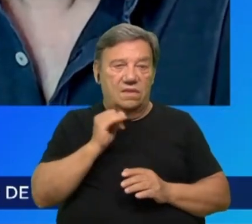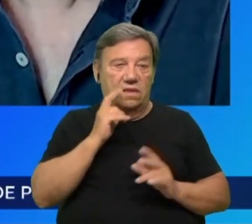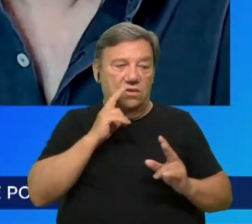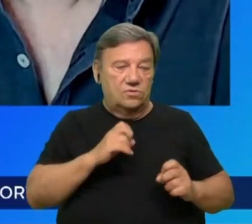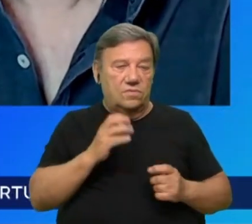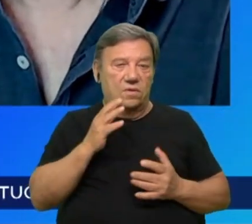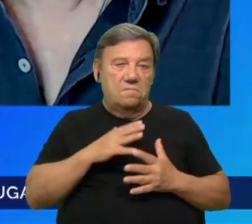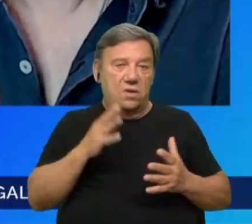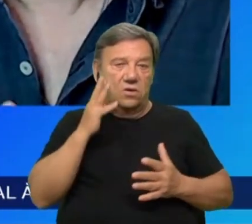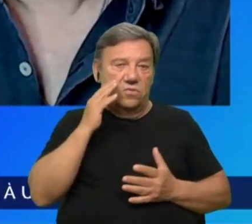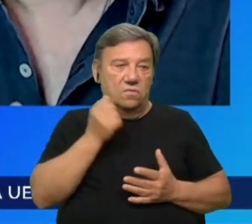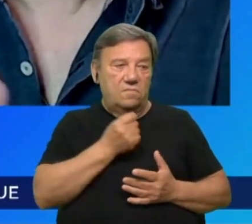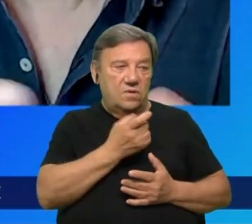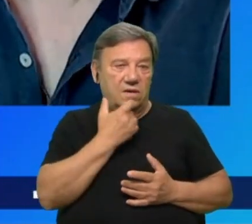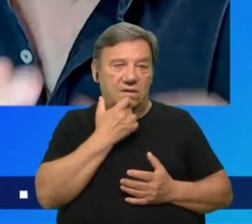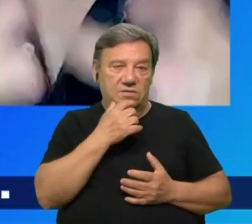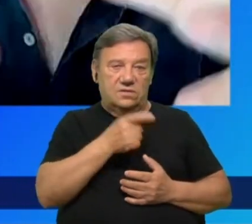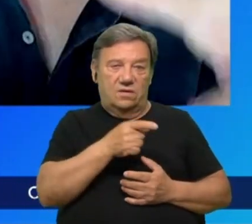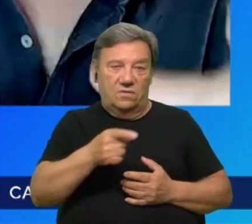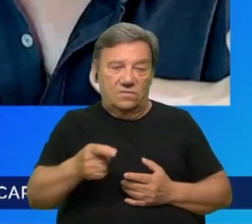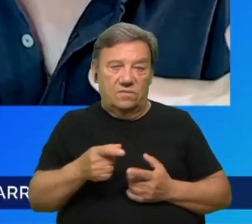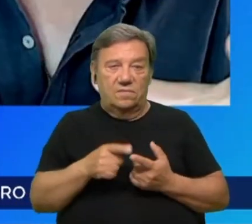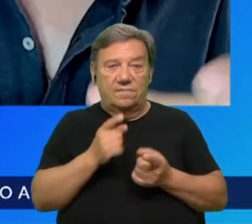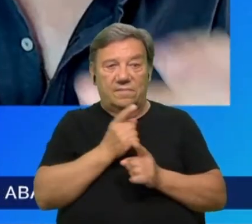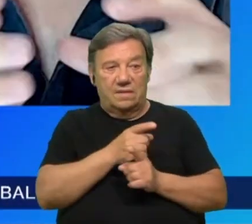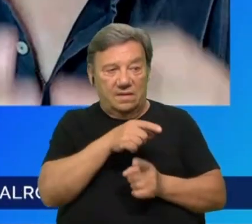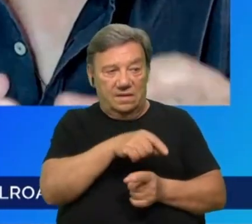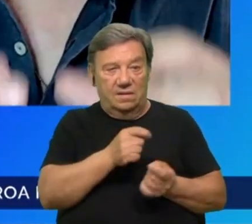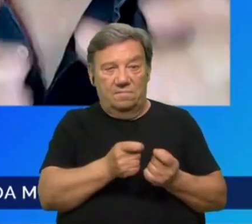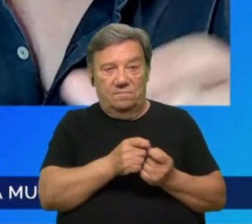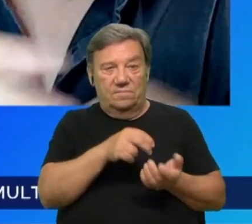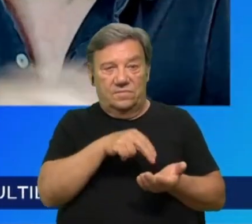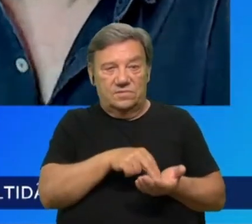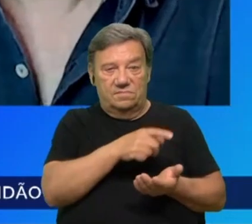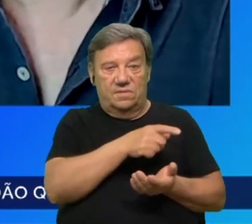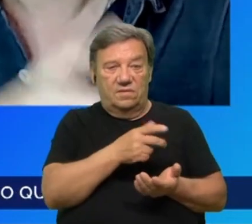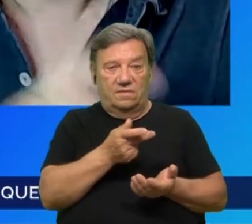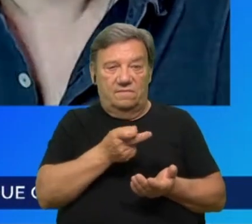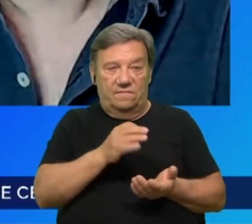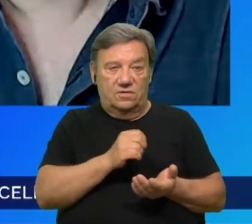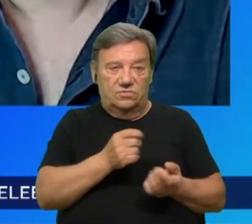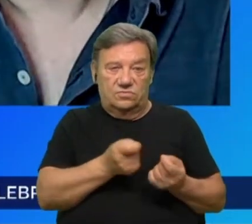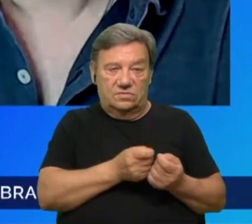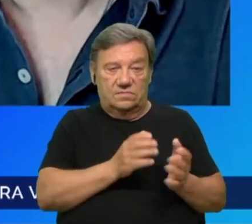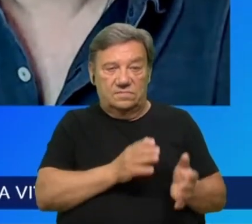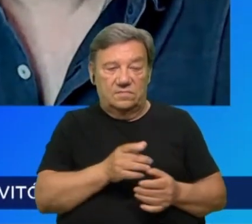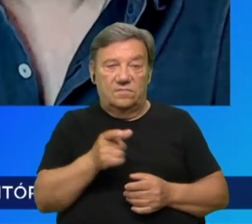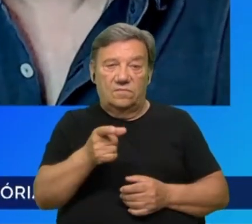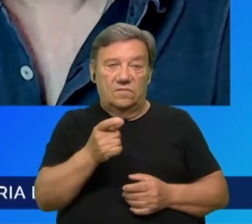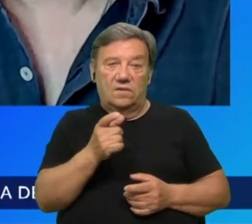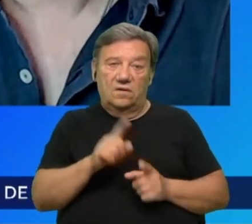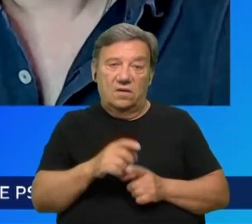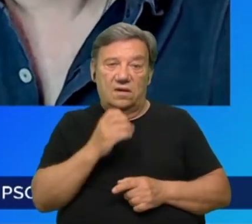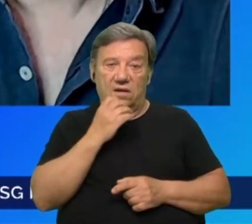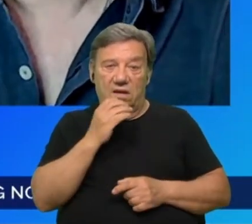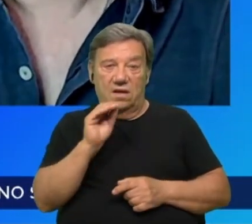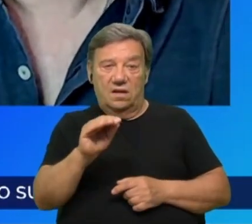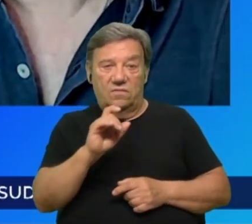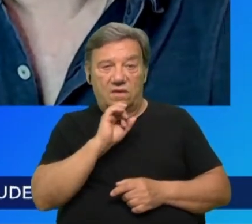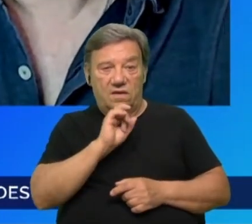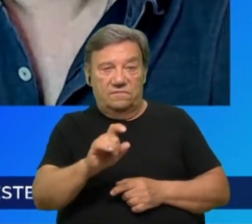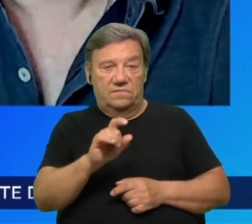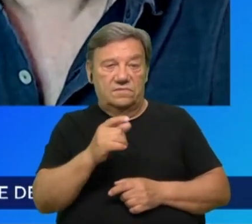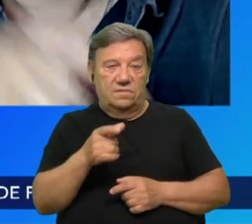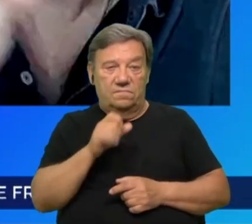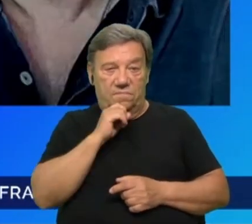maior número destes asteroides ali na Sim. proximidade de Vênus. Portanto, é um grito de alerta, digamos assim,